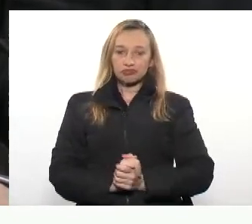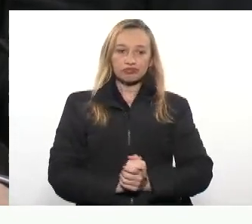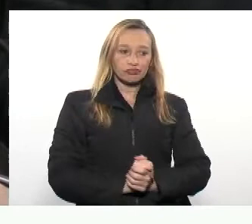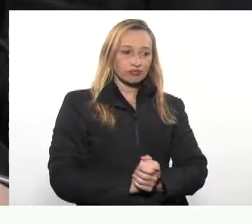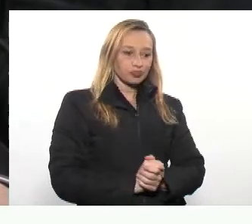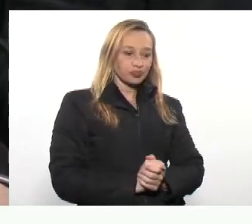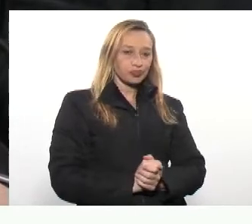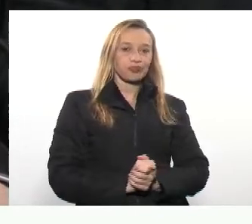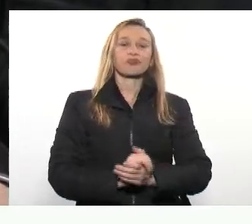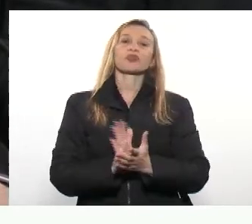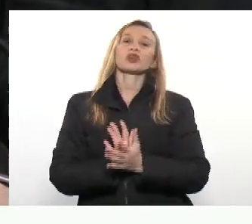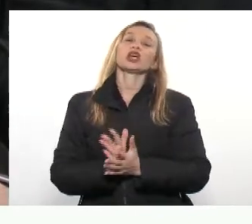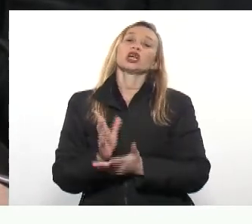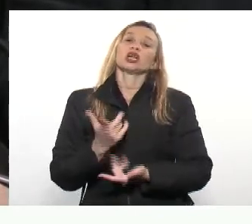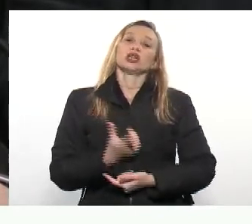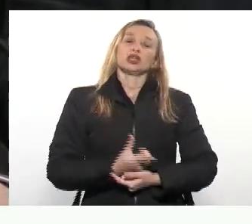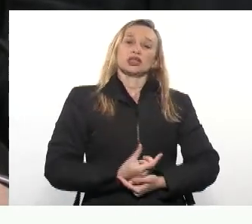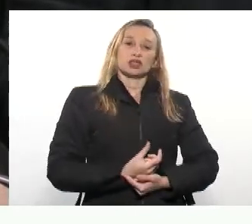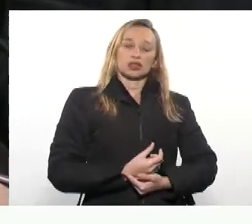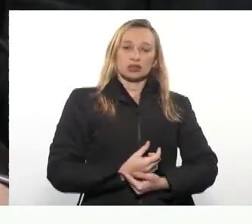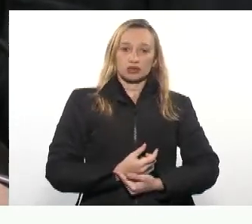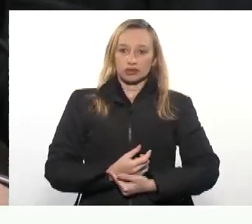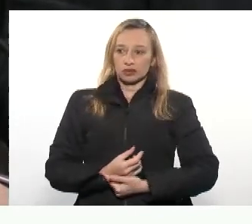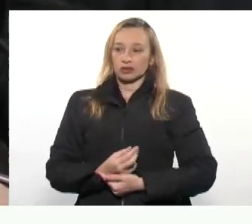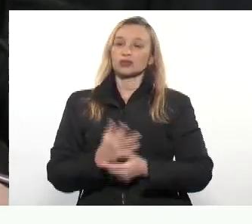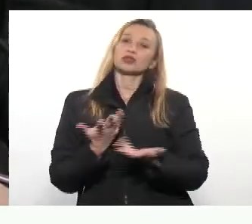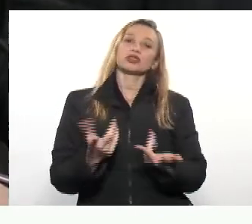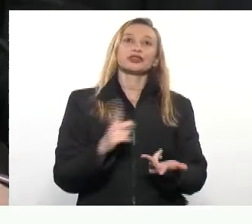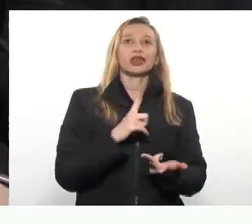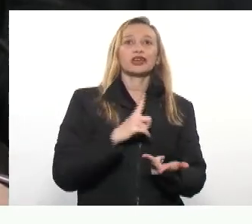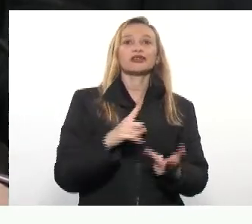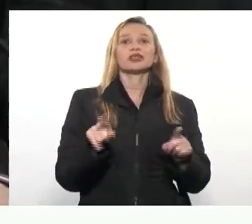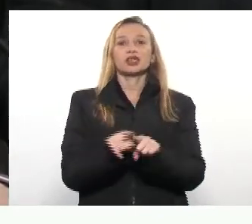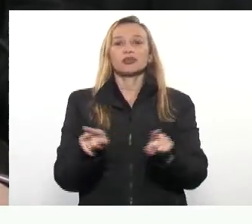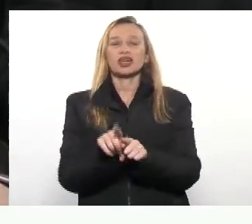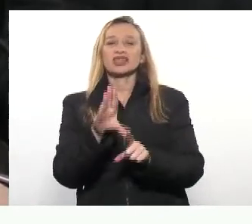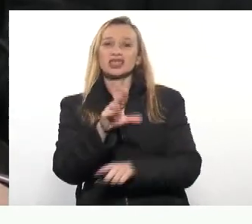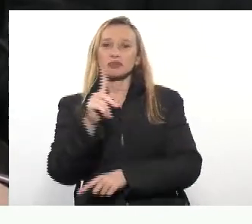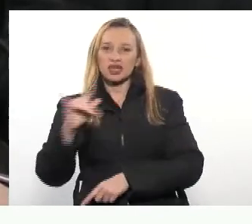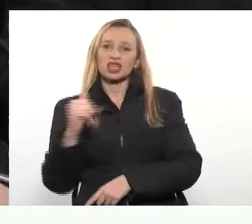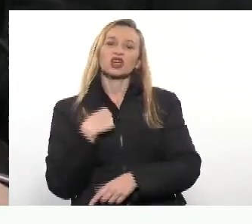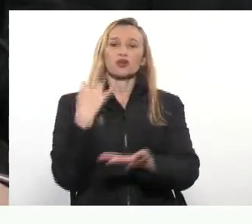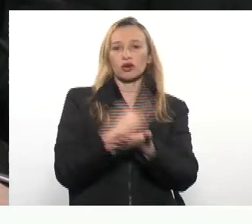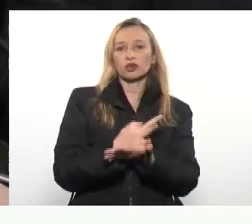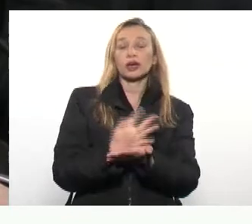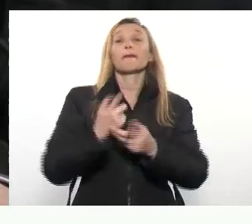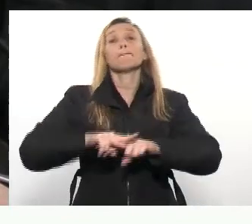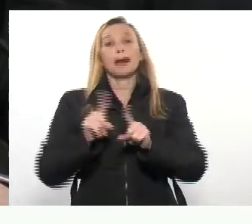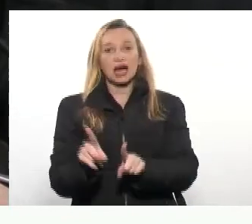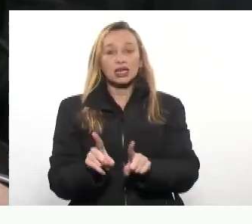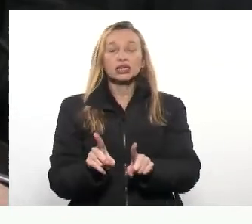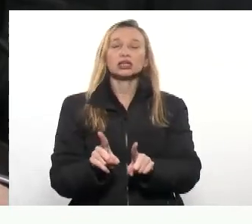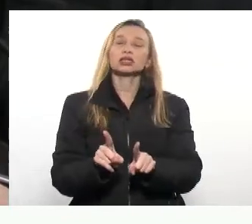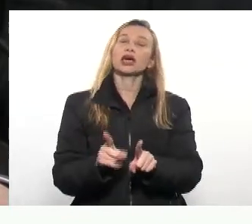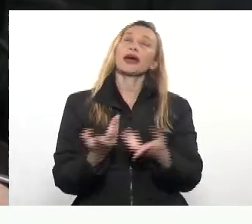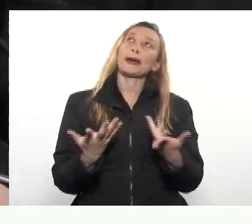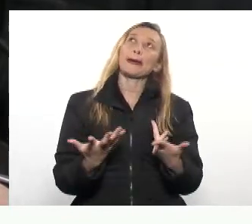tal, nacional. Então, eu tinha aqui para São Paulo, então teve uma CPI que eu não vim, tá? Mas eu